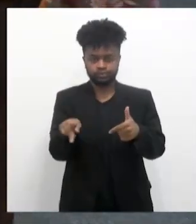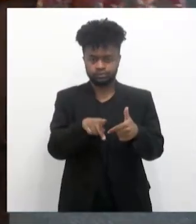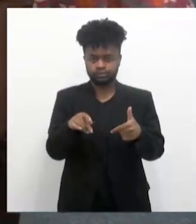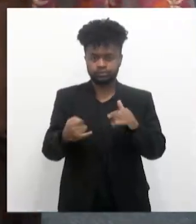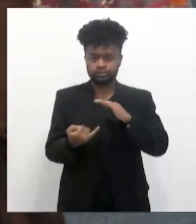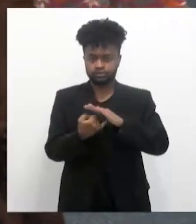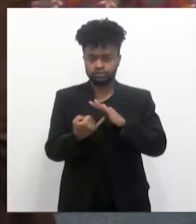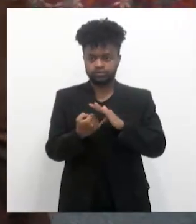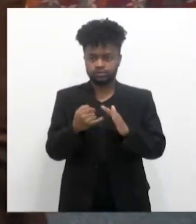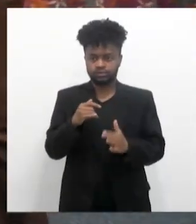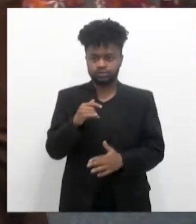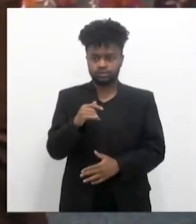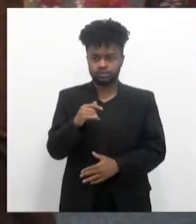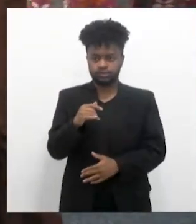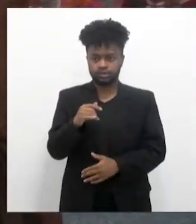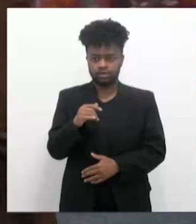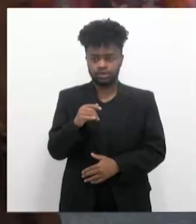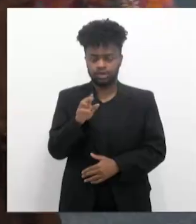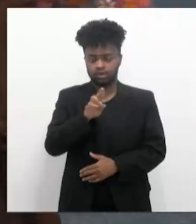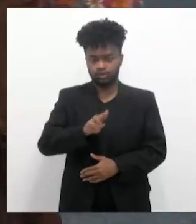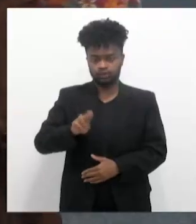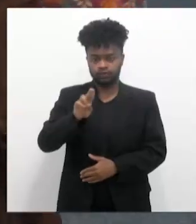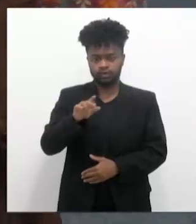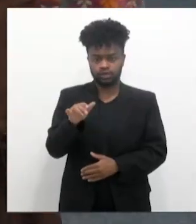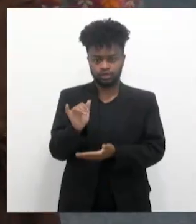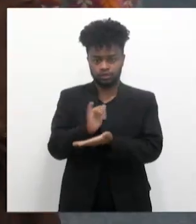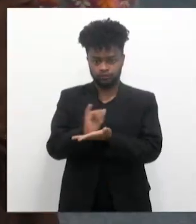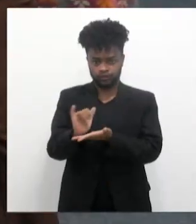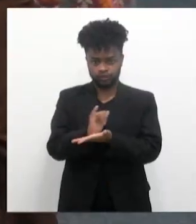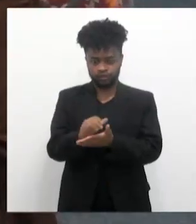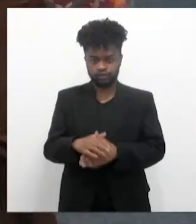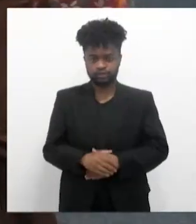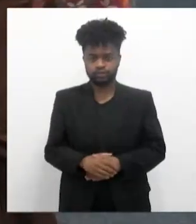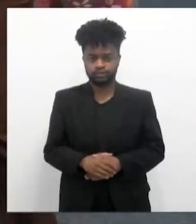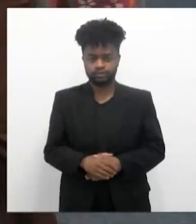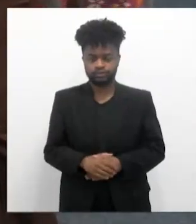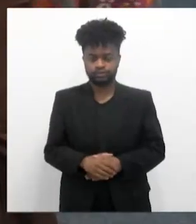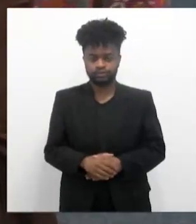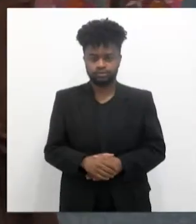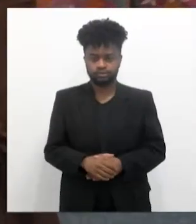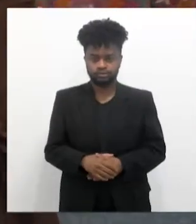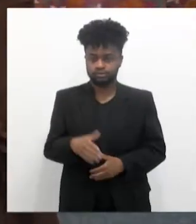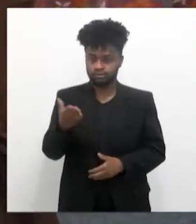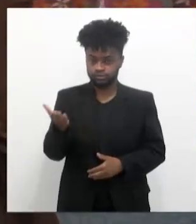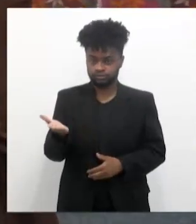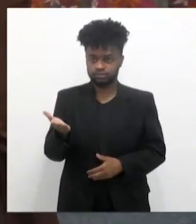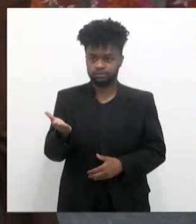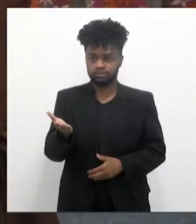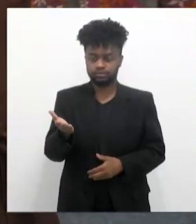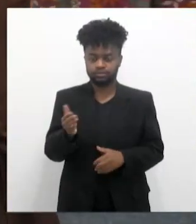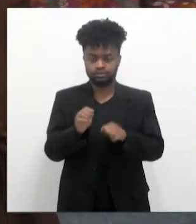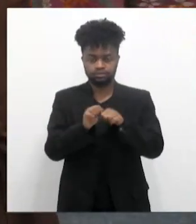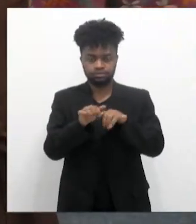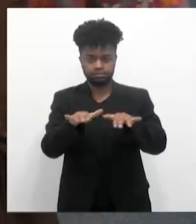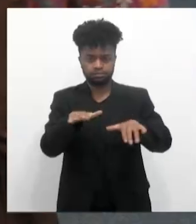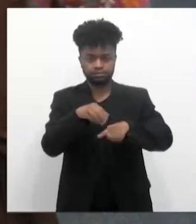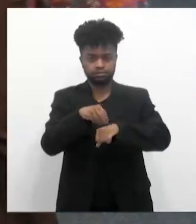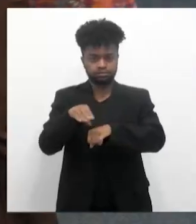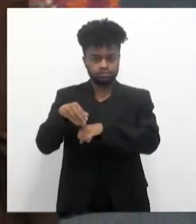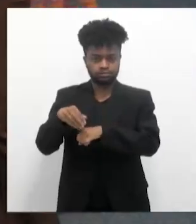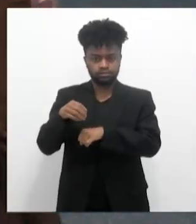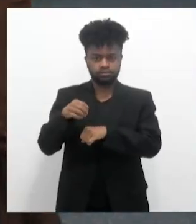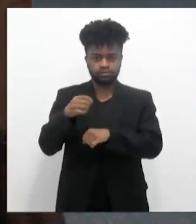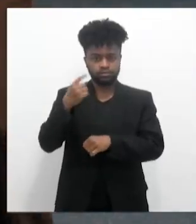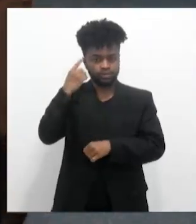Instituto Gallatin, na Universidade de Nova York, onde ela irradia o pensamento